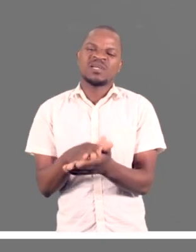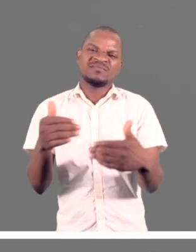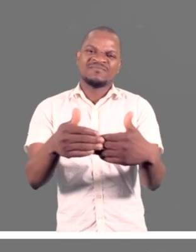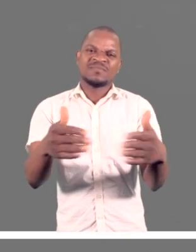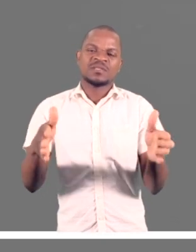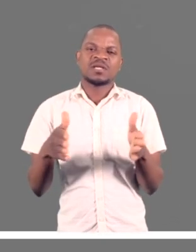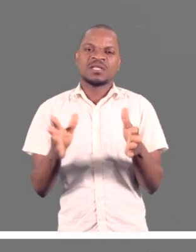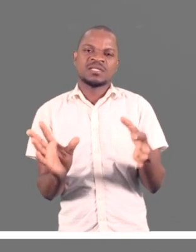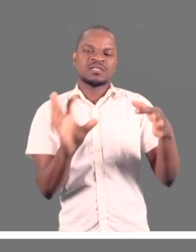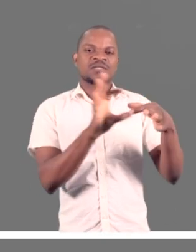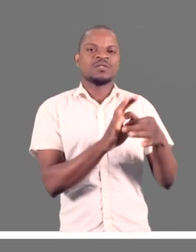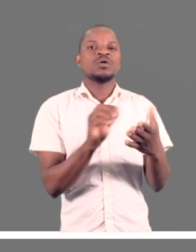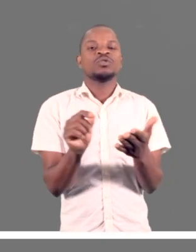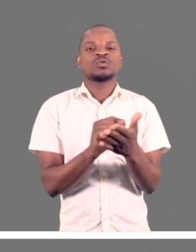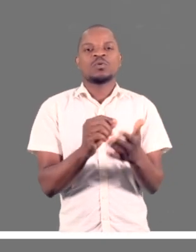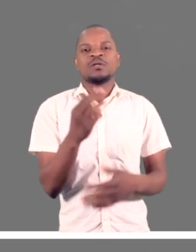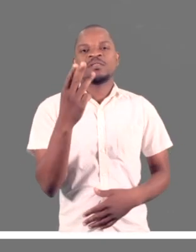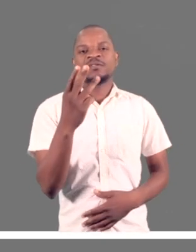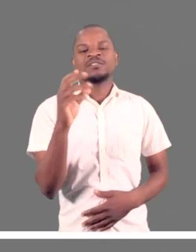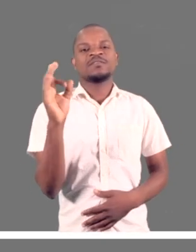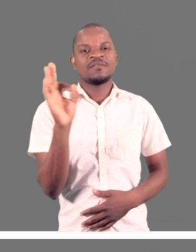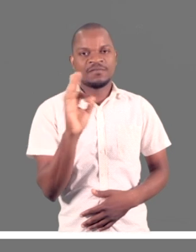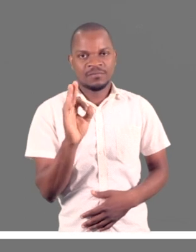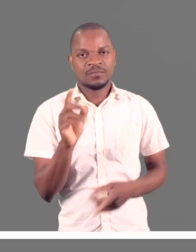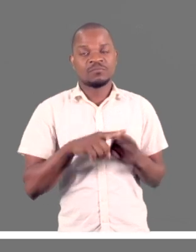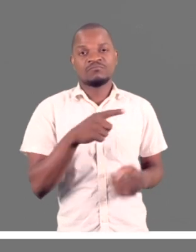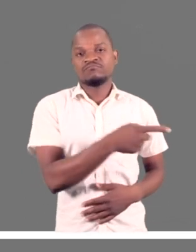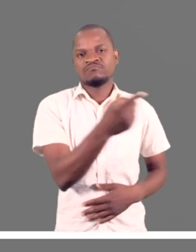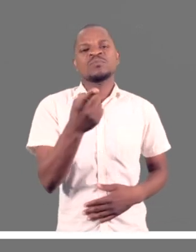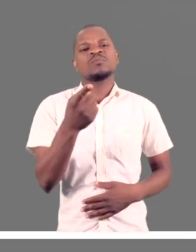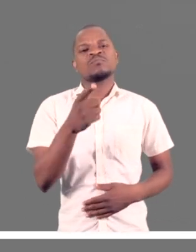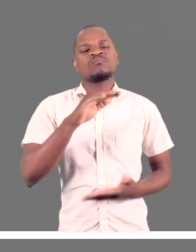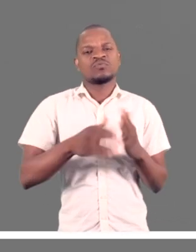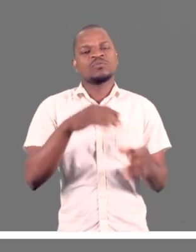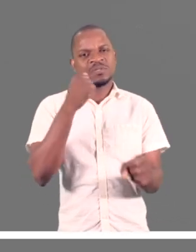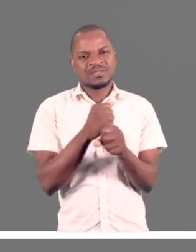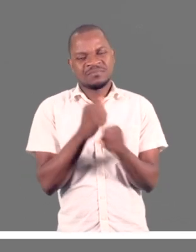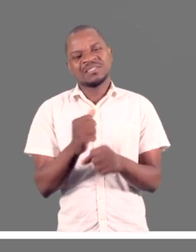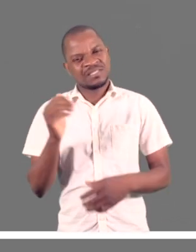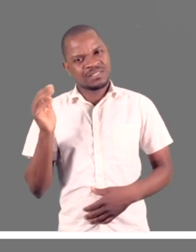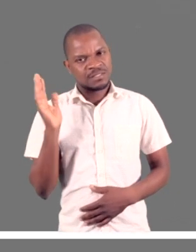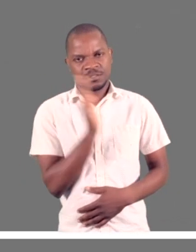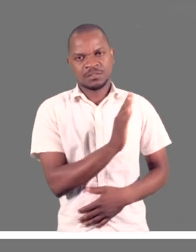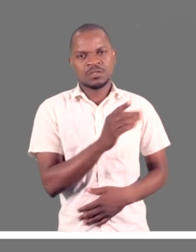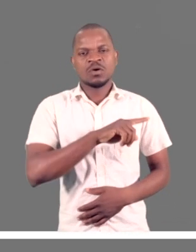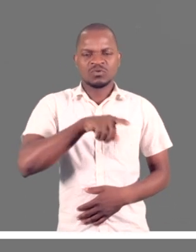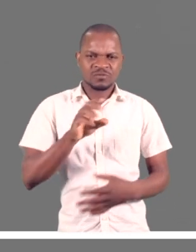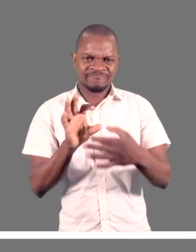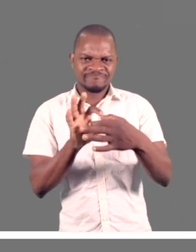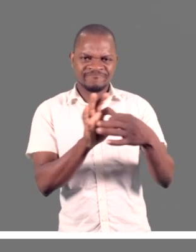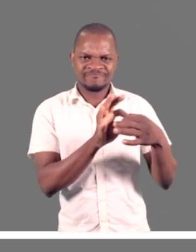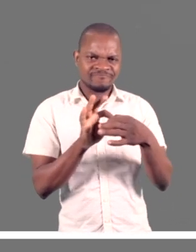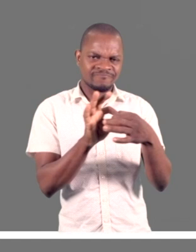acaba sendo mais uma sala do da Escola Três de Fevereiro e os que estão carro que tem esse essa escola